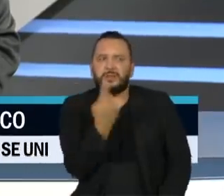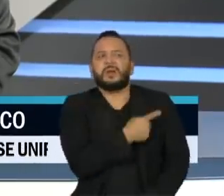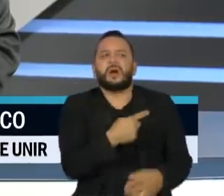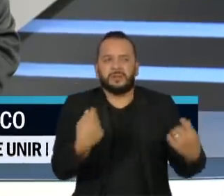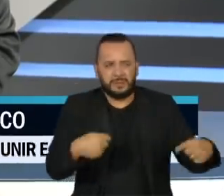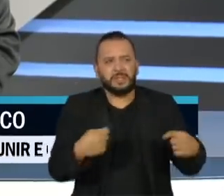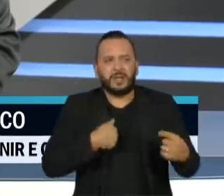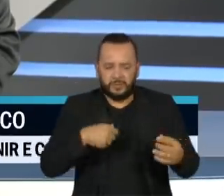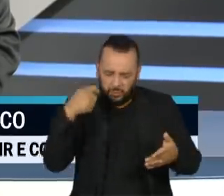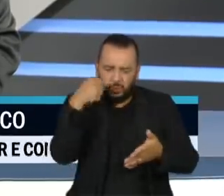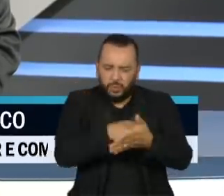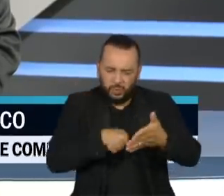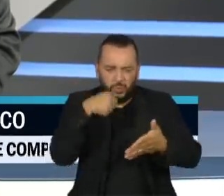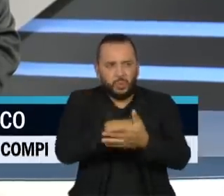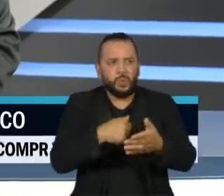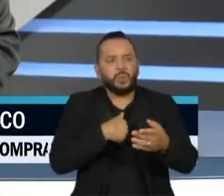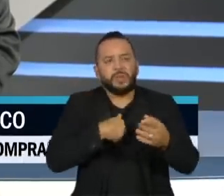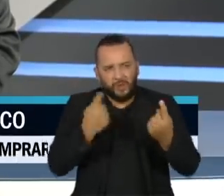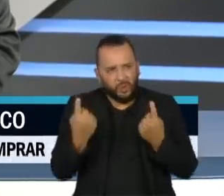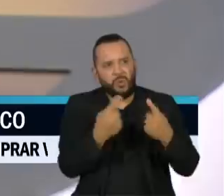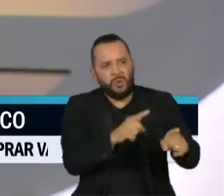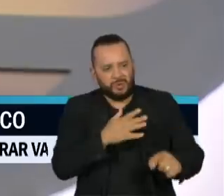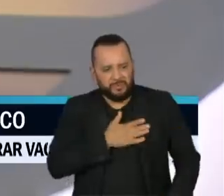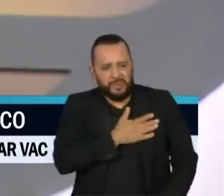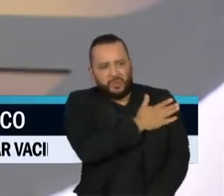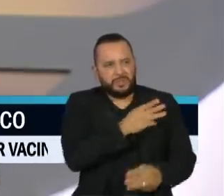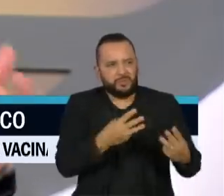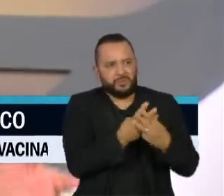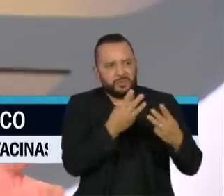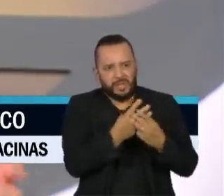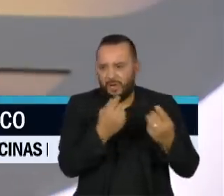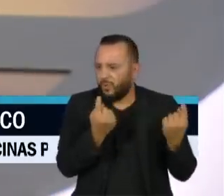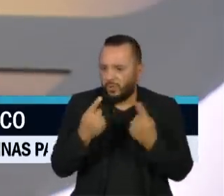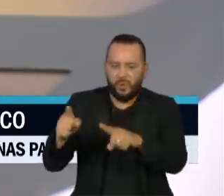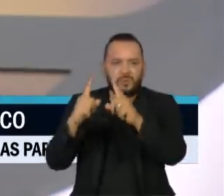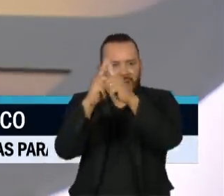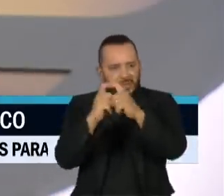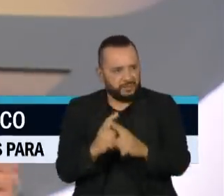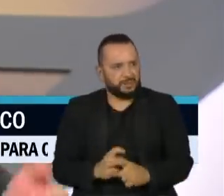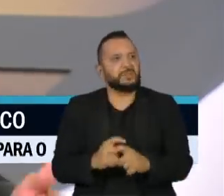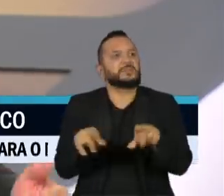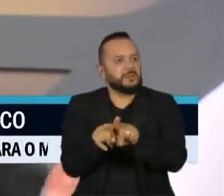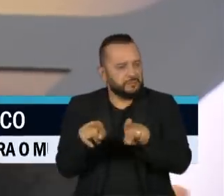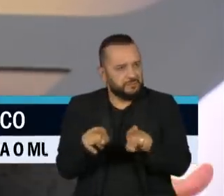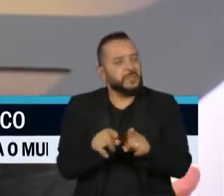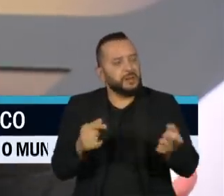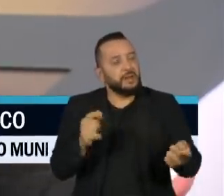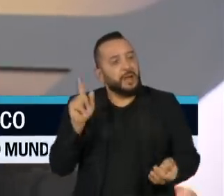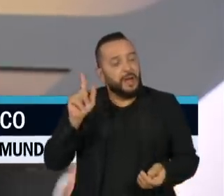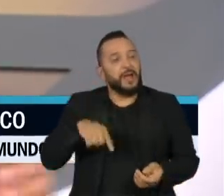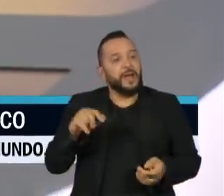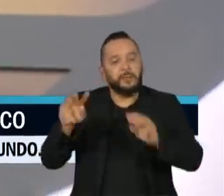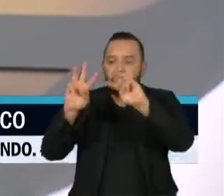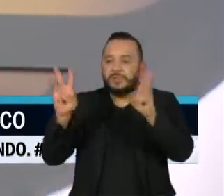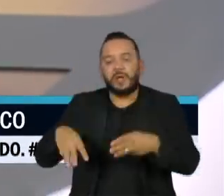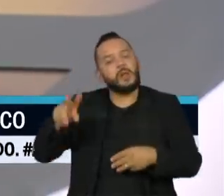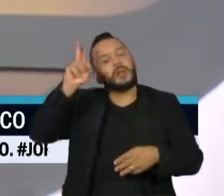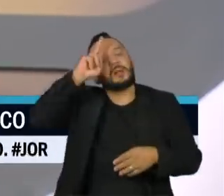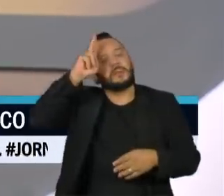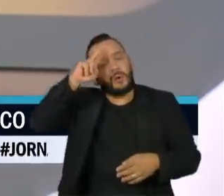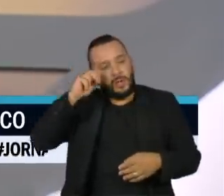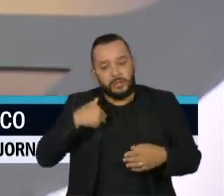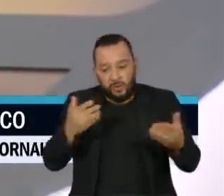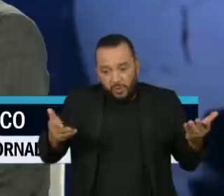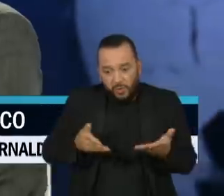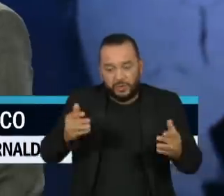da luta, do combate contra o antissemitismo. Então eu não diria apenas que é uma questão de memória, mas uma questão também de presente e de futuro.